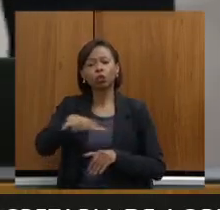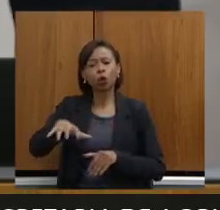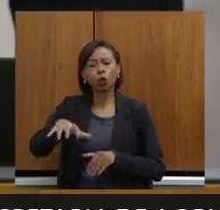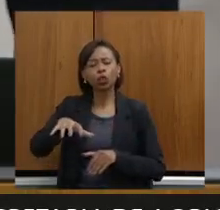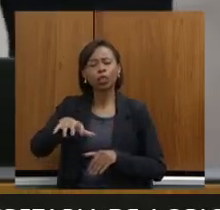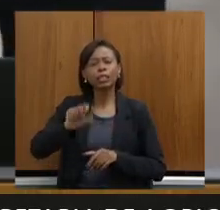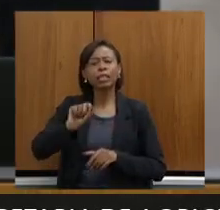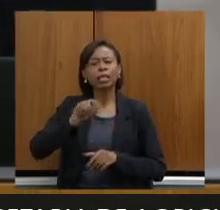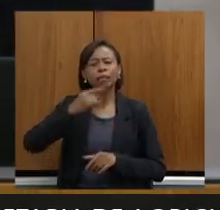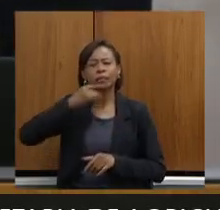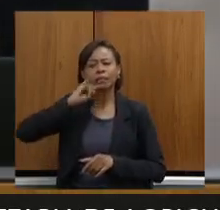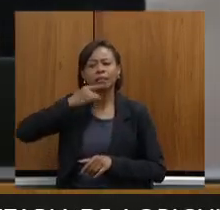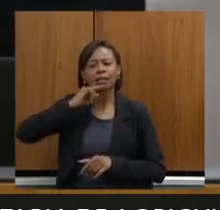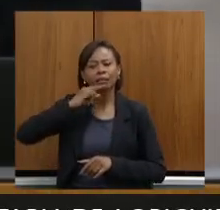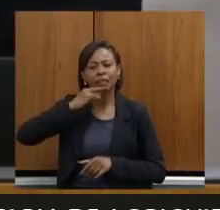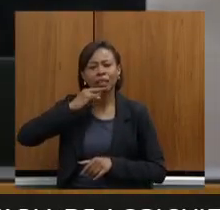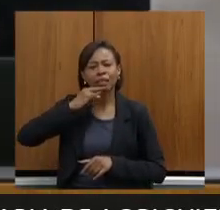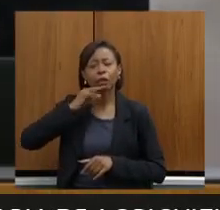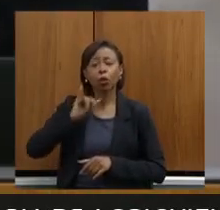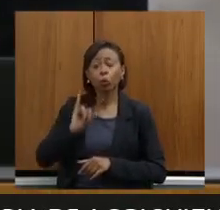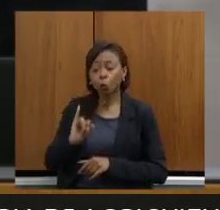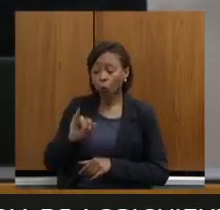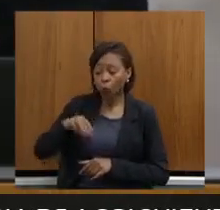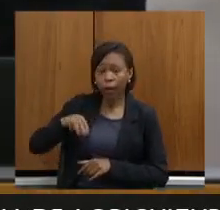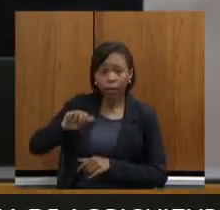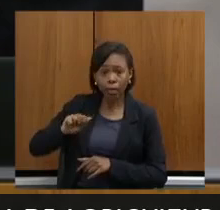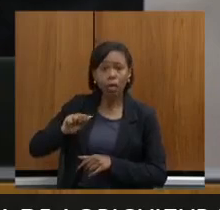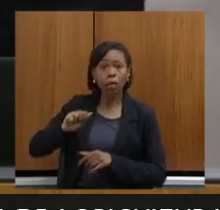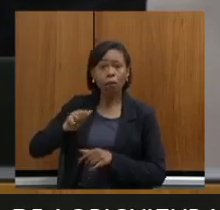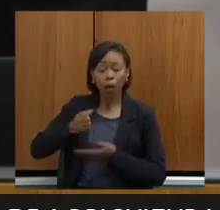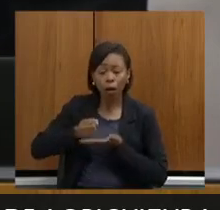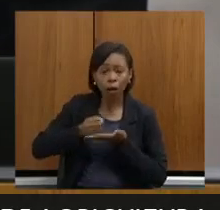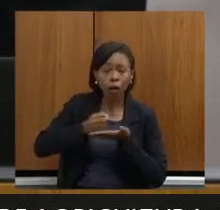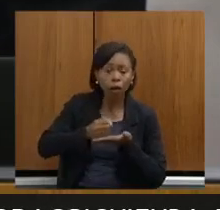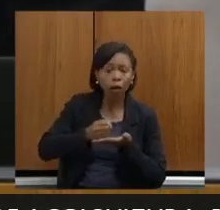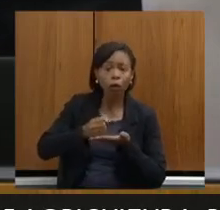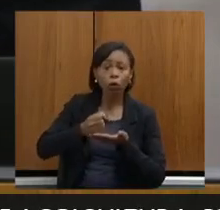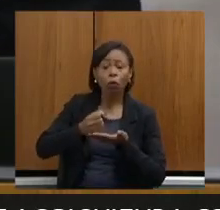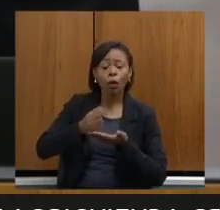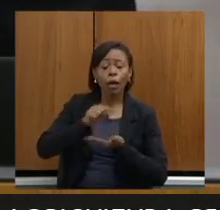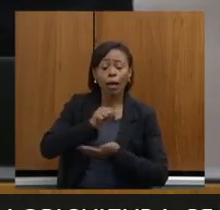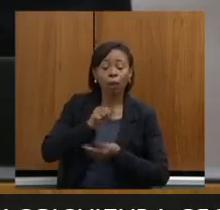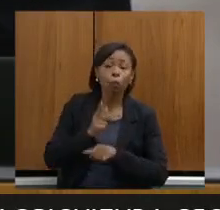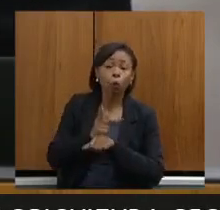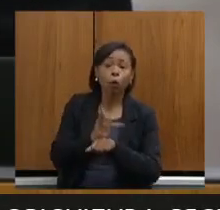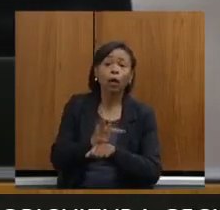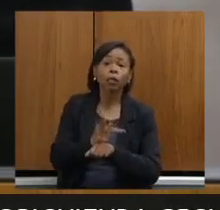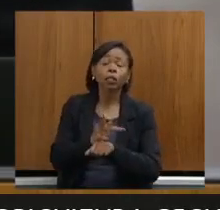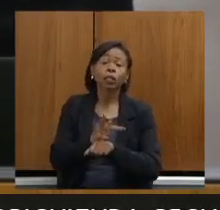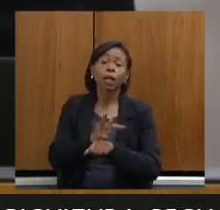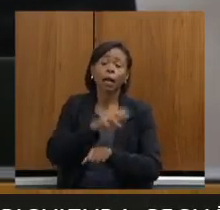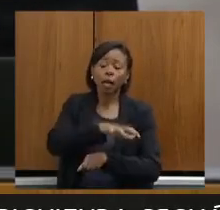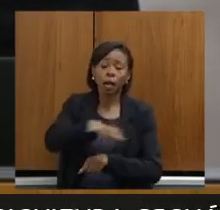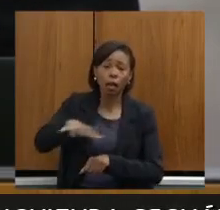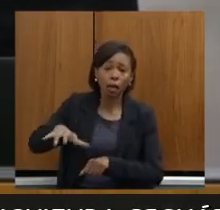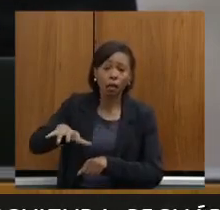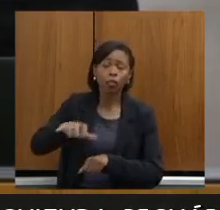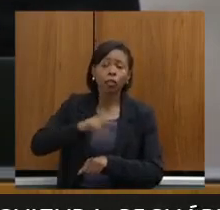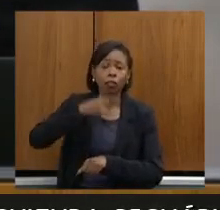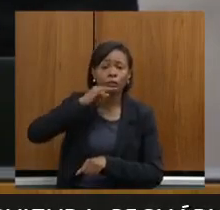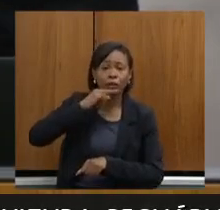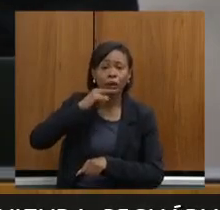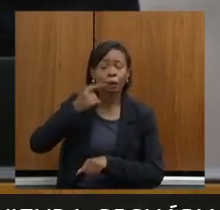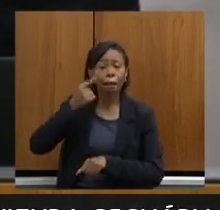que o imã buscar seu setor informasse orientasse uma política de orientação Oi